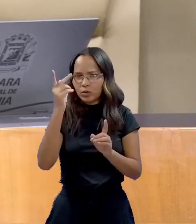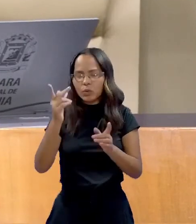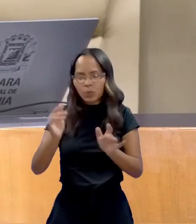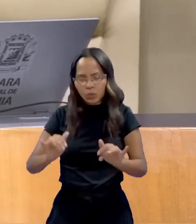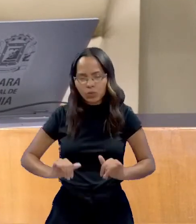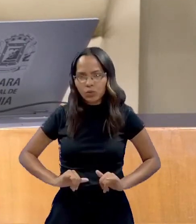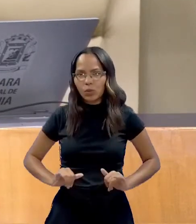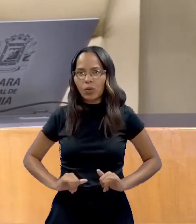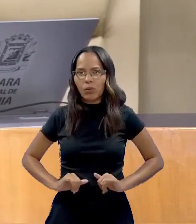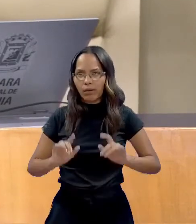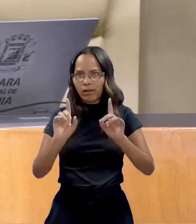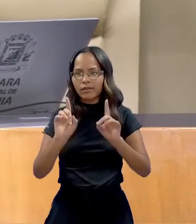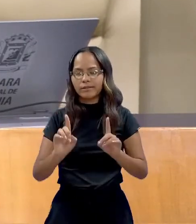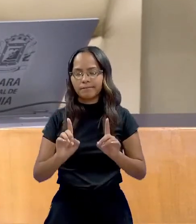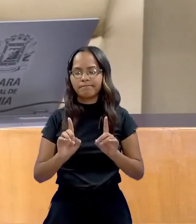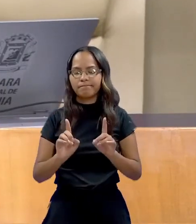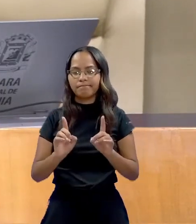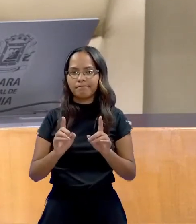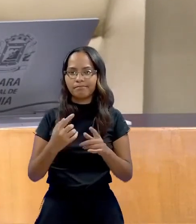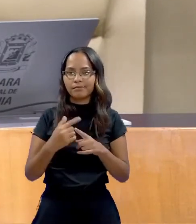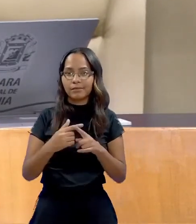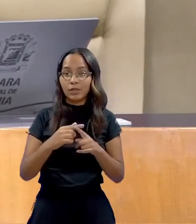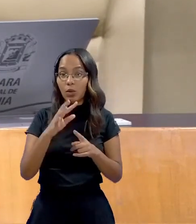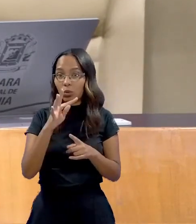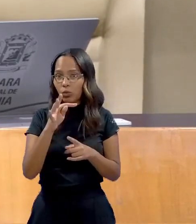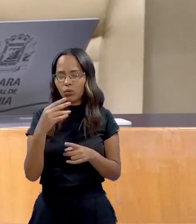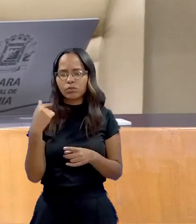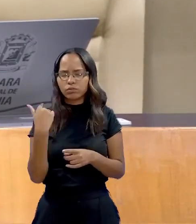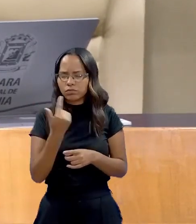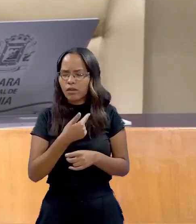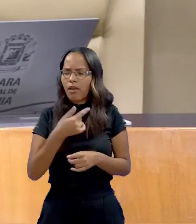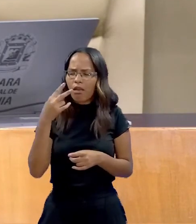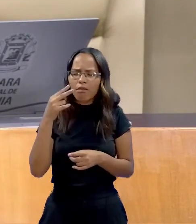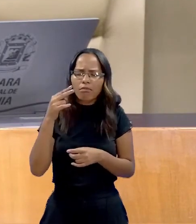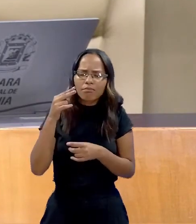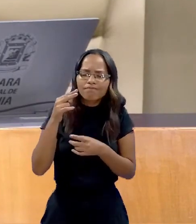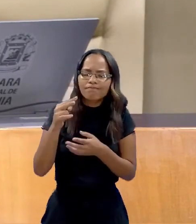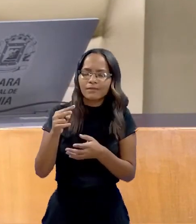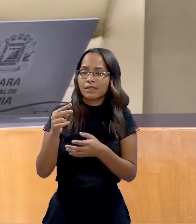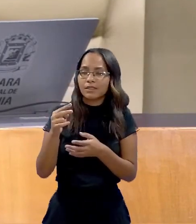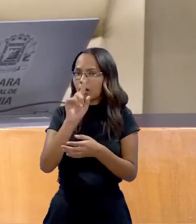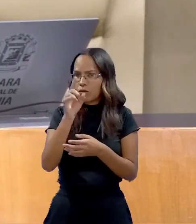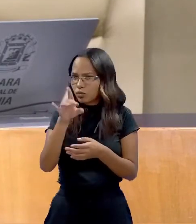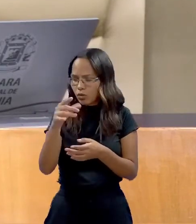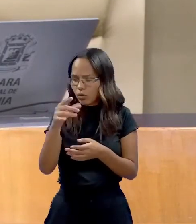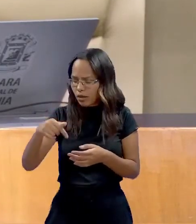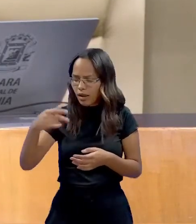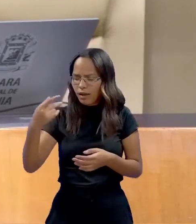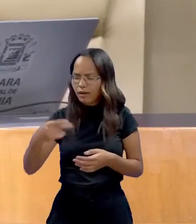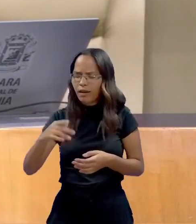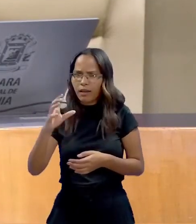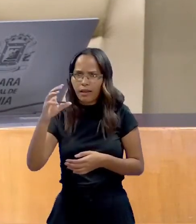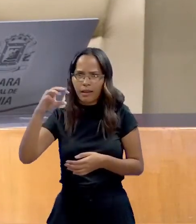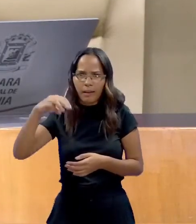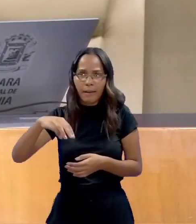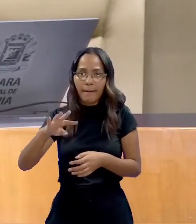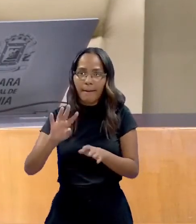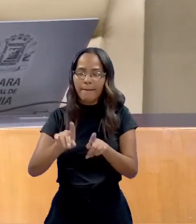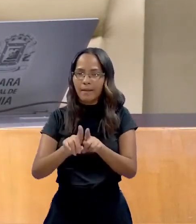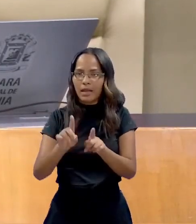goianiense. Isso aí todos nós temos visto, não só aqui na Câmara Municipal de Goiânia, mas em toda a